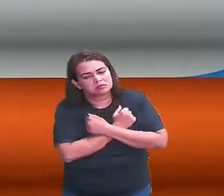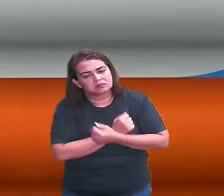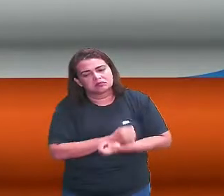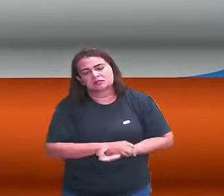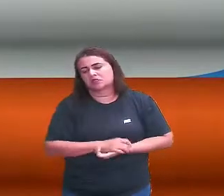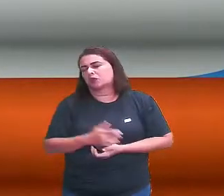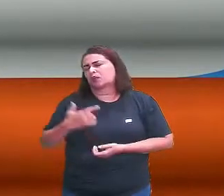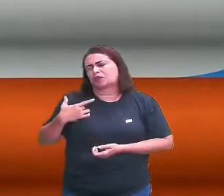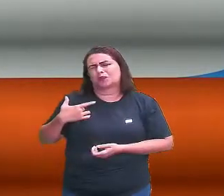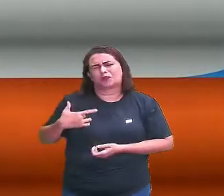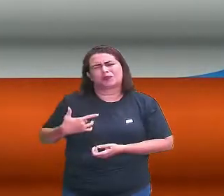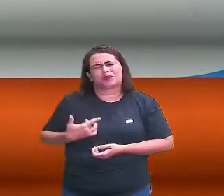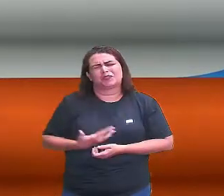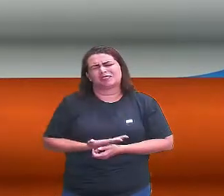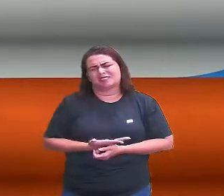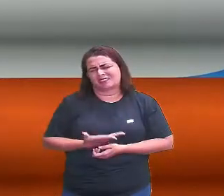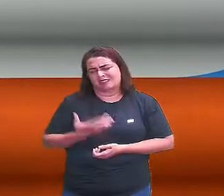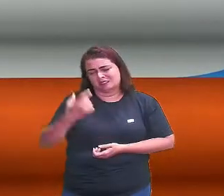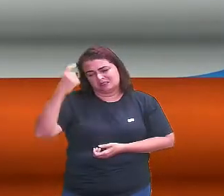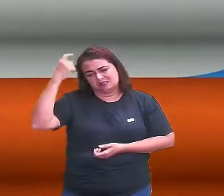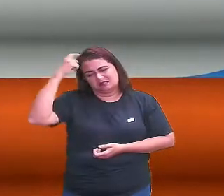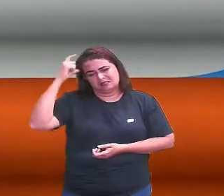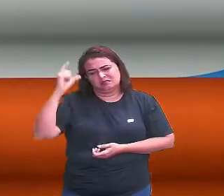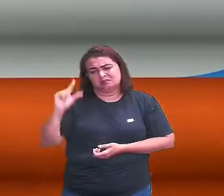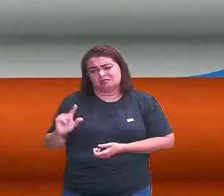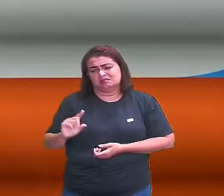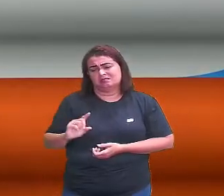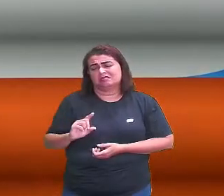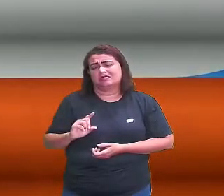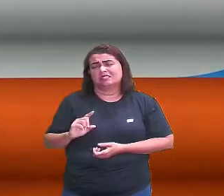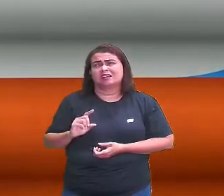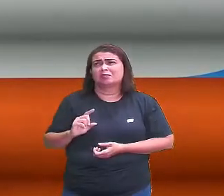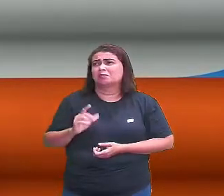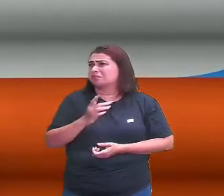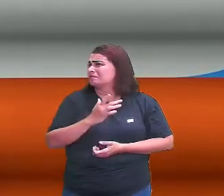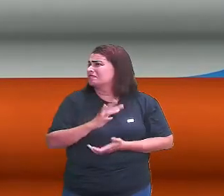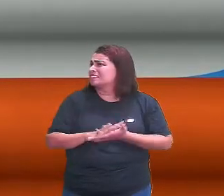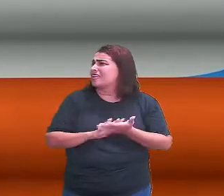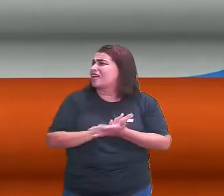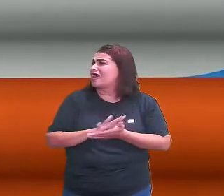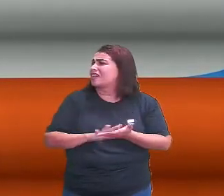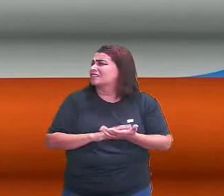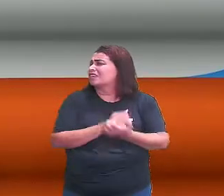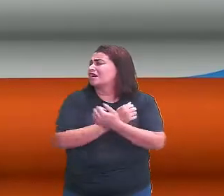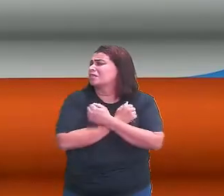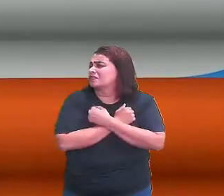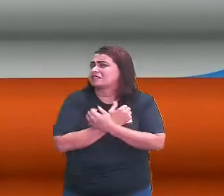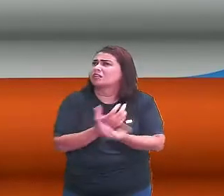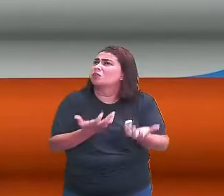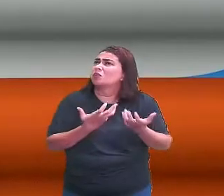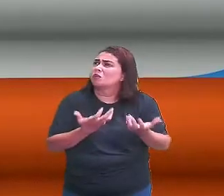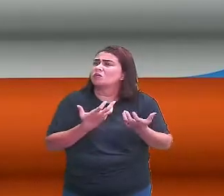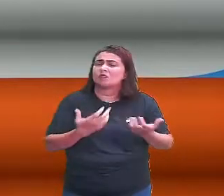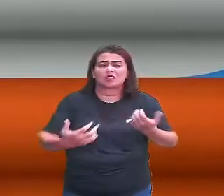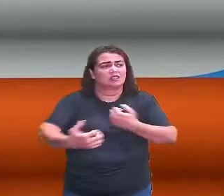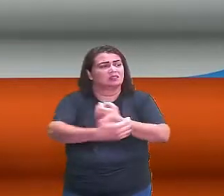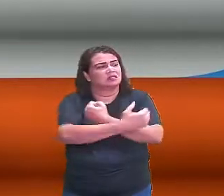Pobre Douglas. Por que ninguém quer me abraçar? Se eu quero um